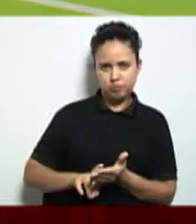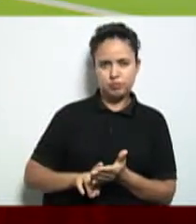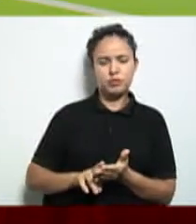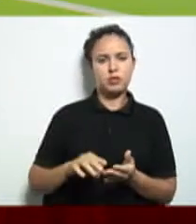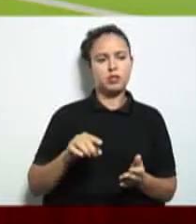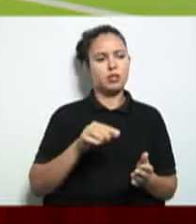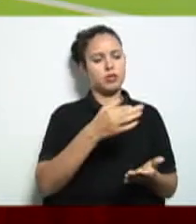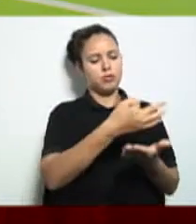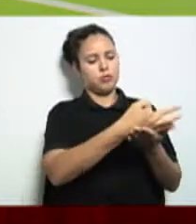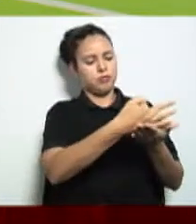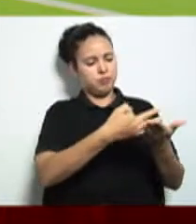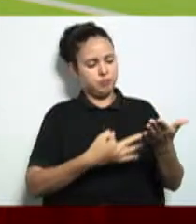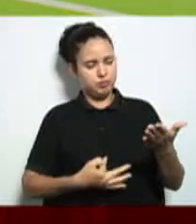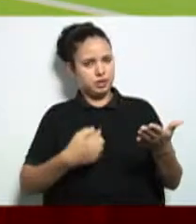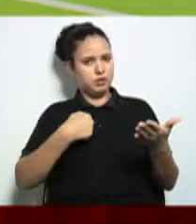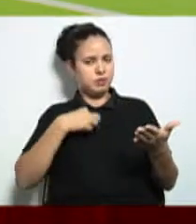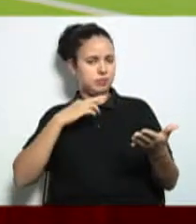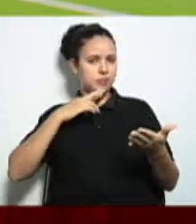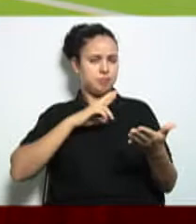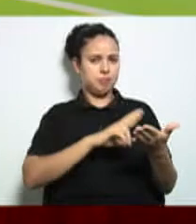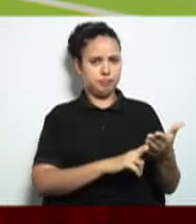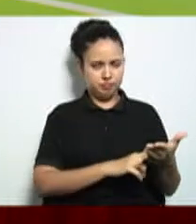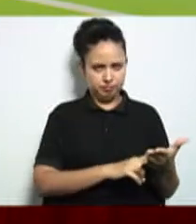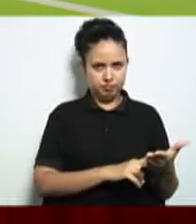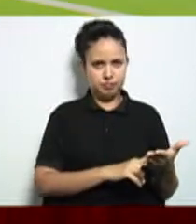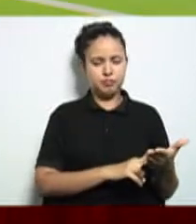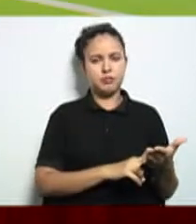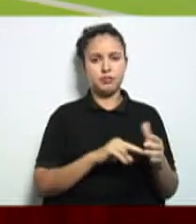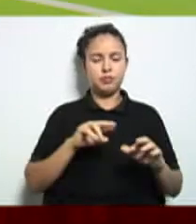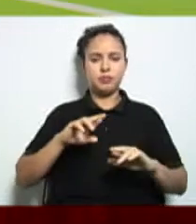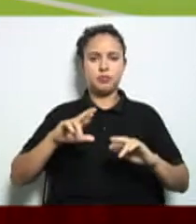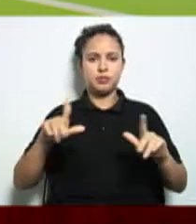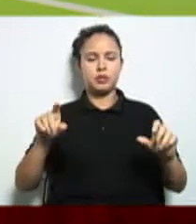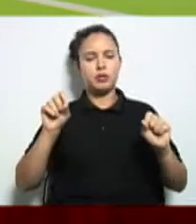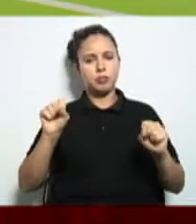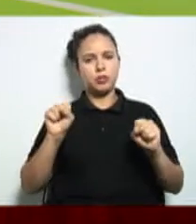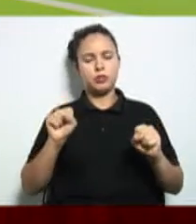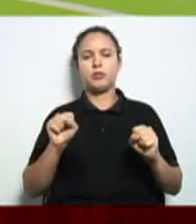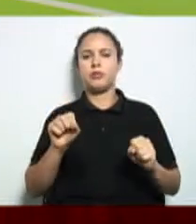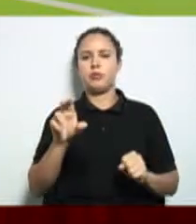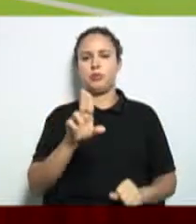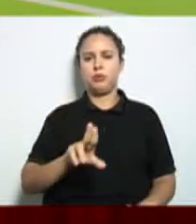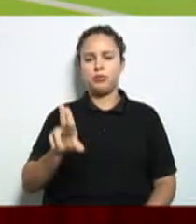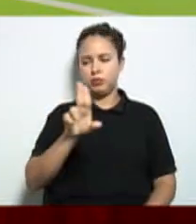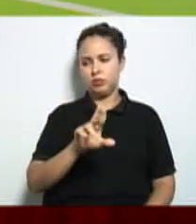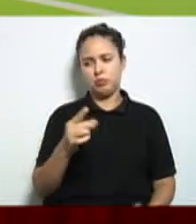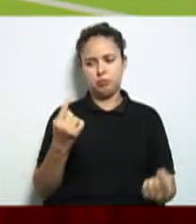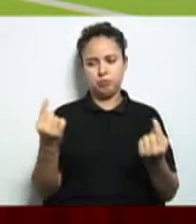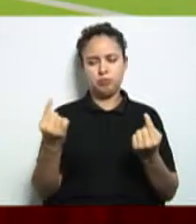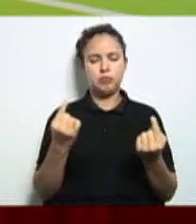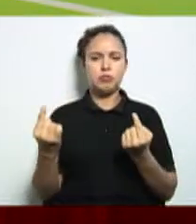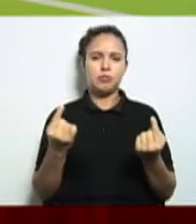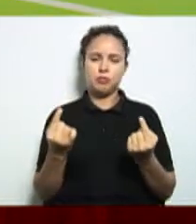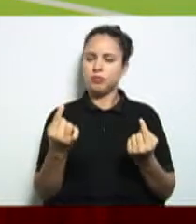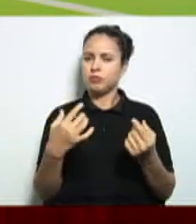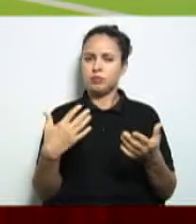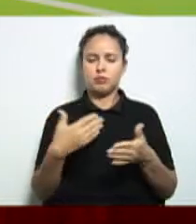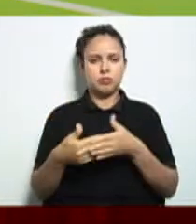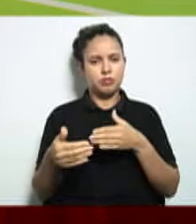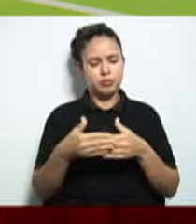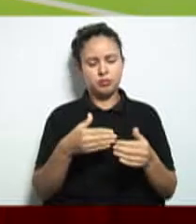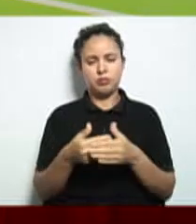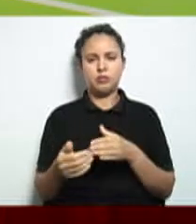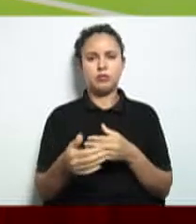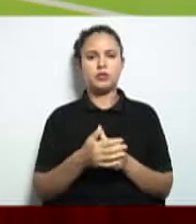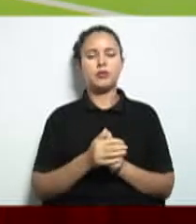vai preencher o formulário. Então, pode ser aplicado um ou outro, depende da intenção que, por exemplo,